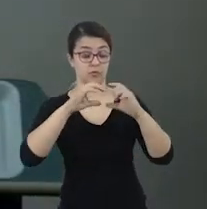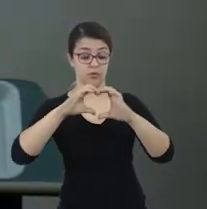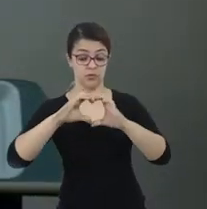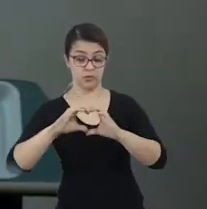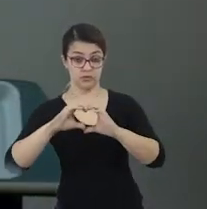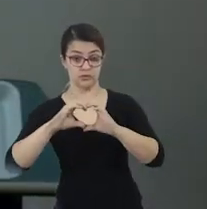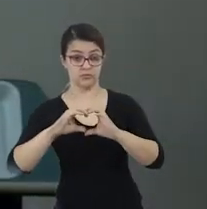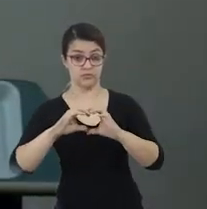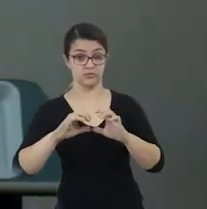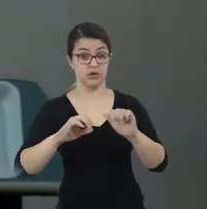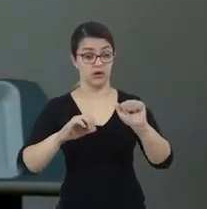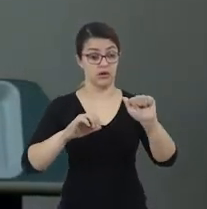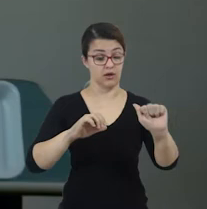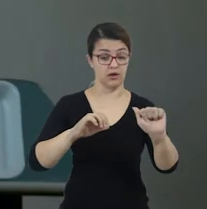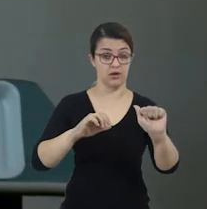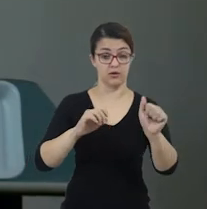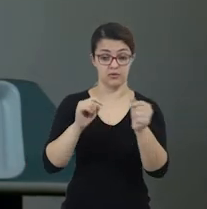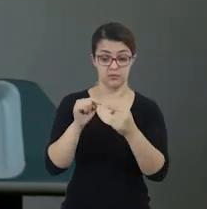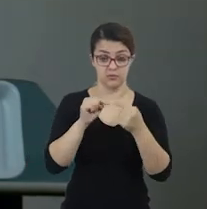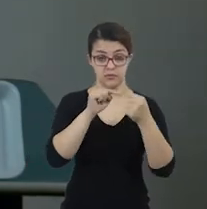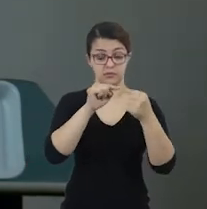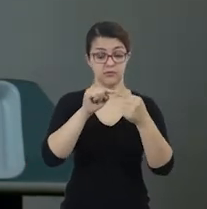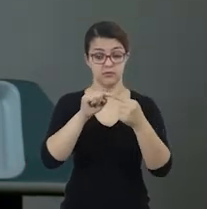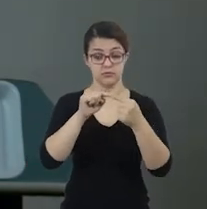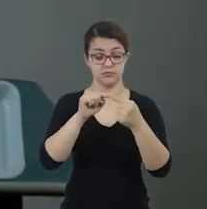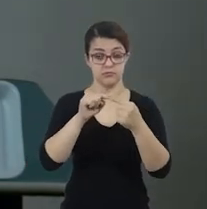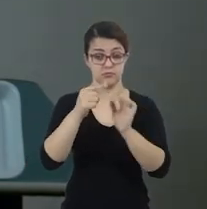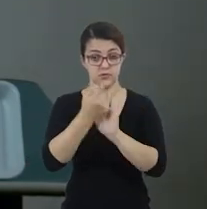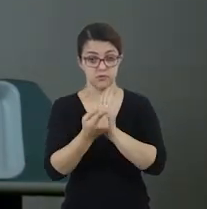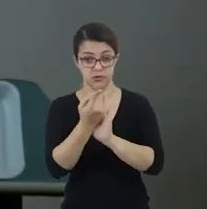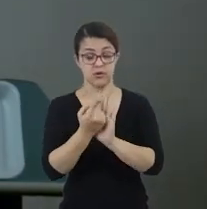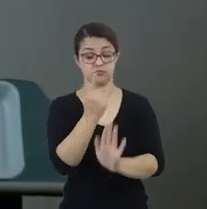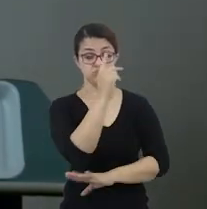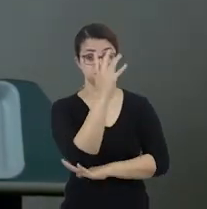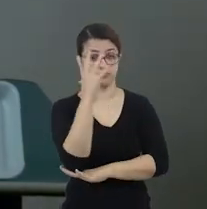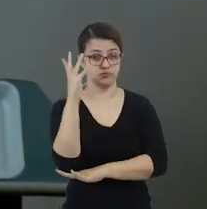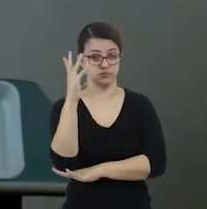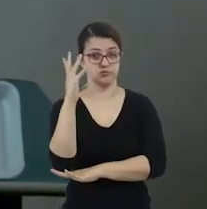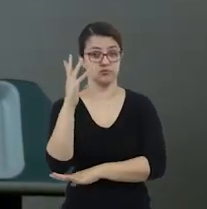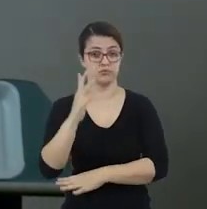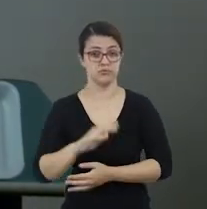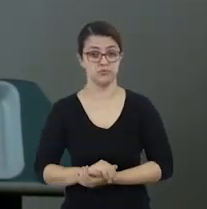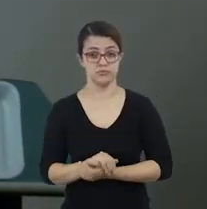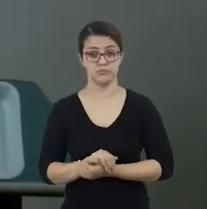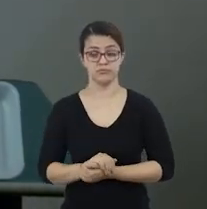A letrinha A, a criança pode estar desenhando uma árvore.